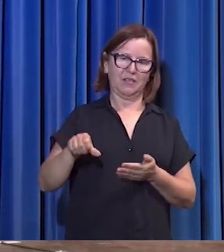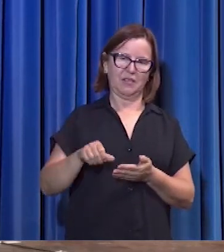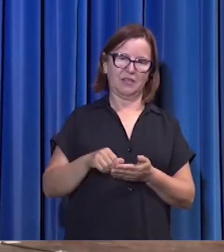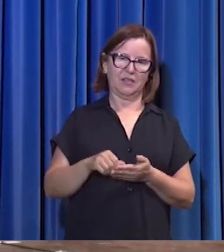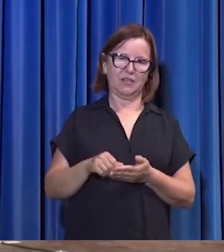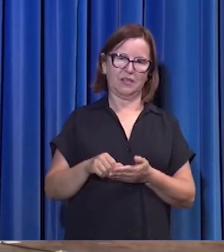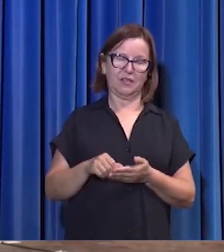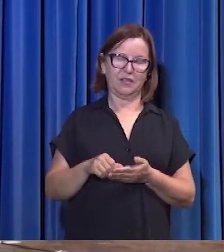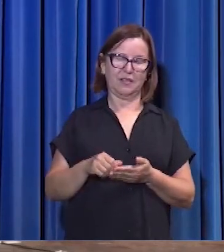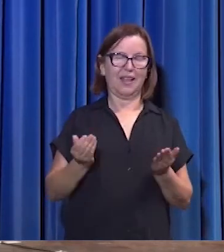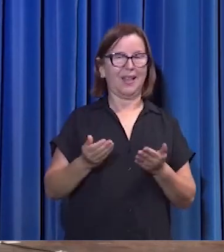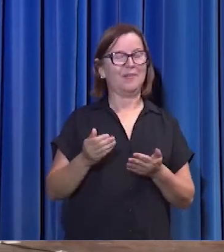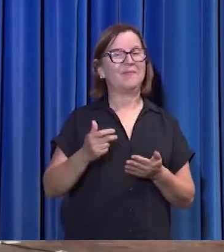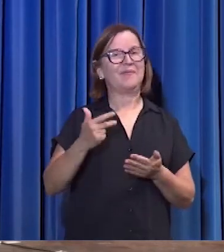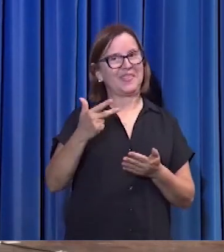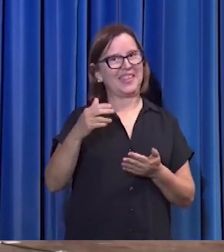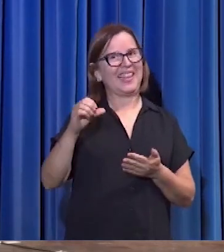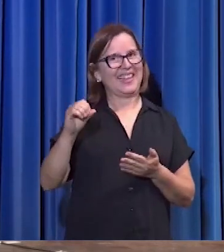Versículo 30.